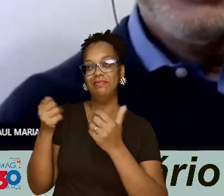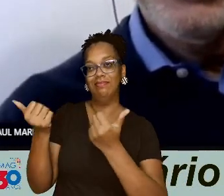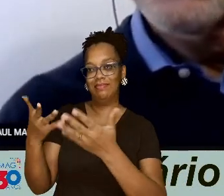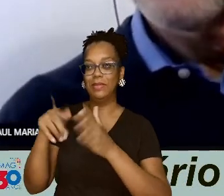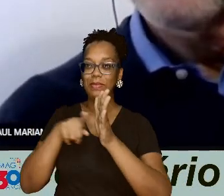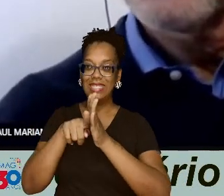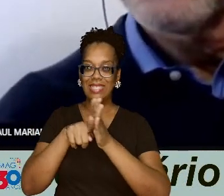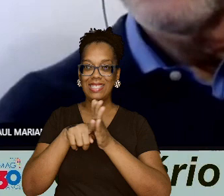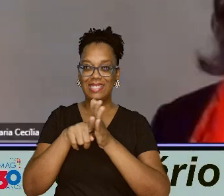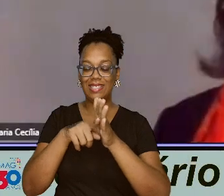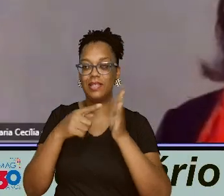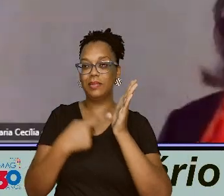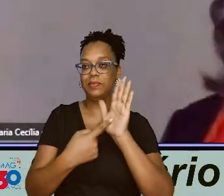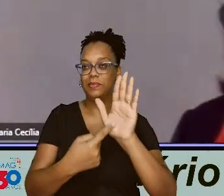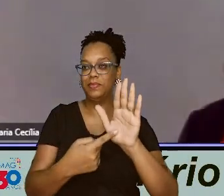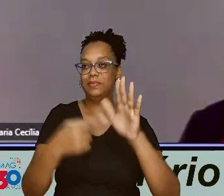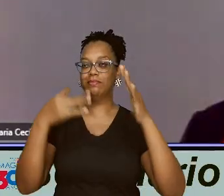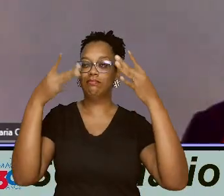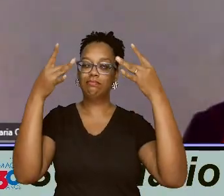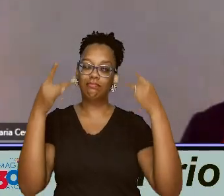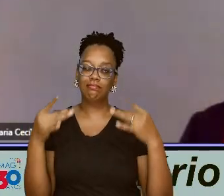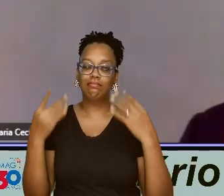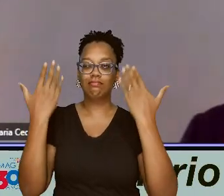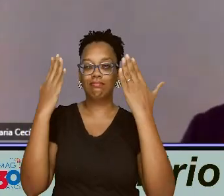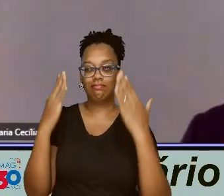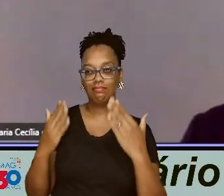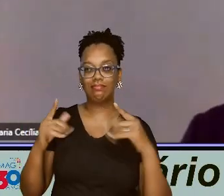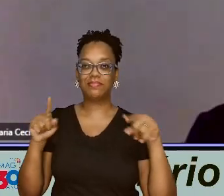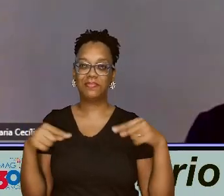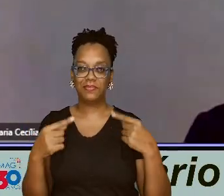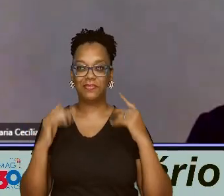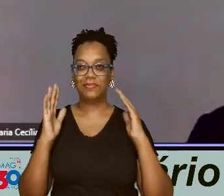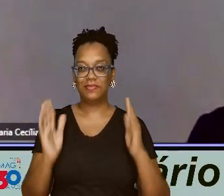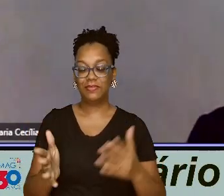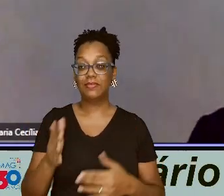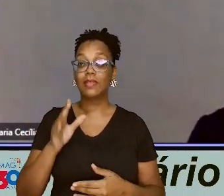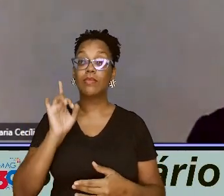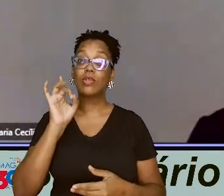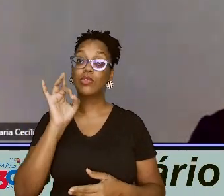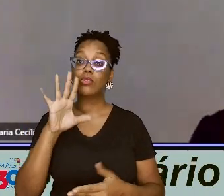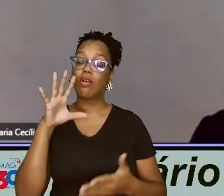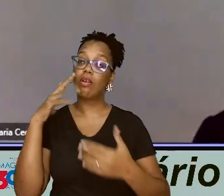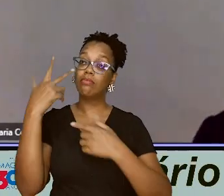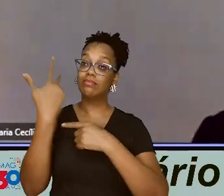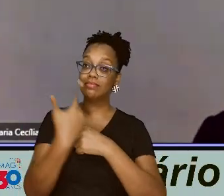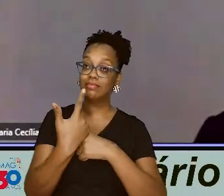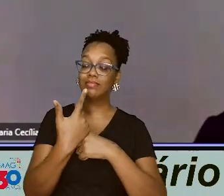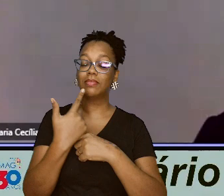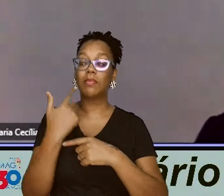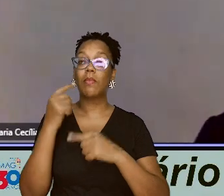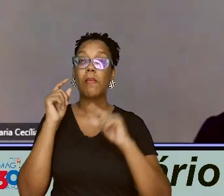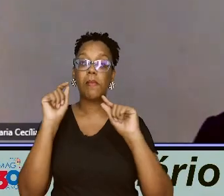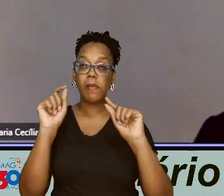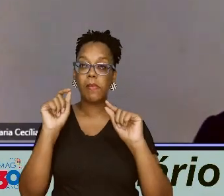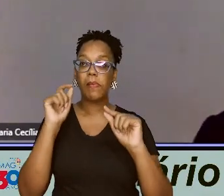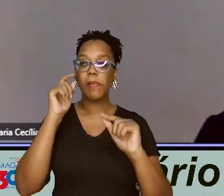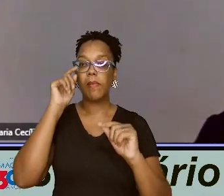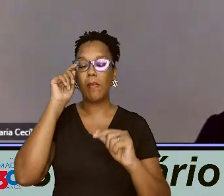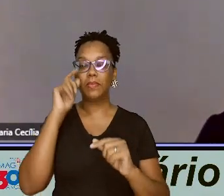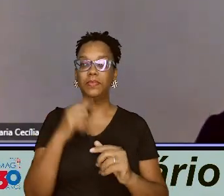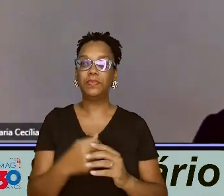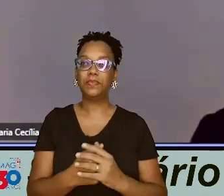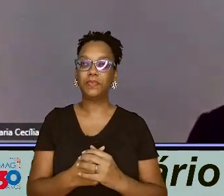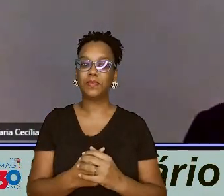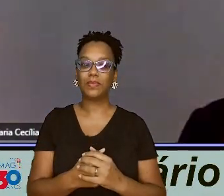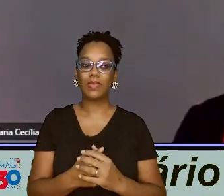que apresentou os dados e todos os desafios. Mas só para registrar também a minha... Acho